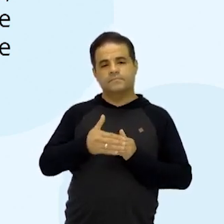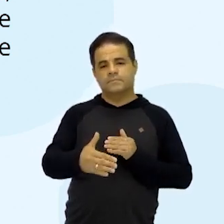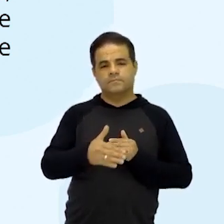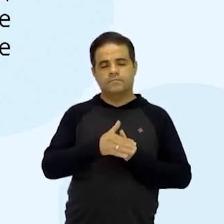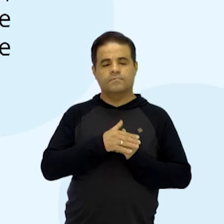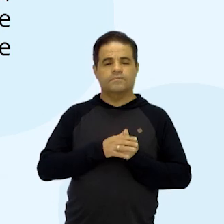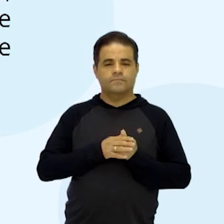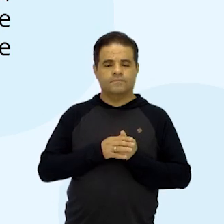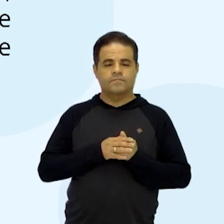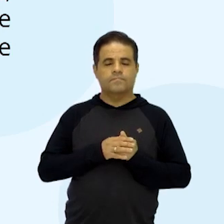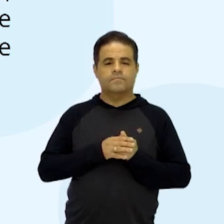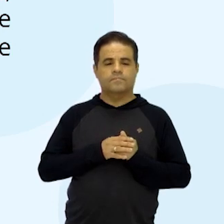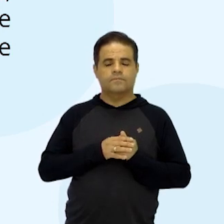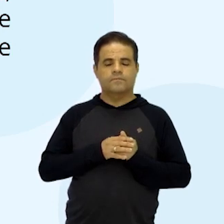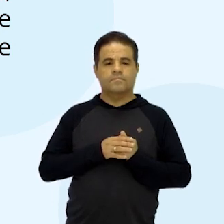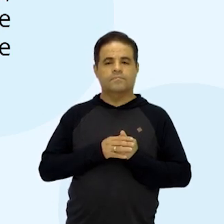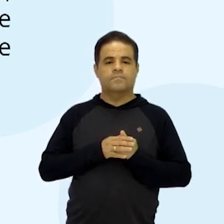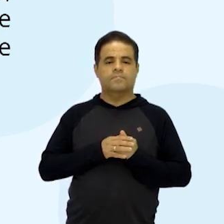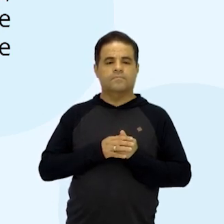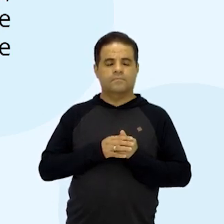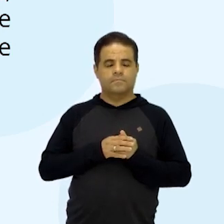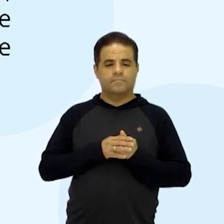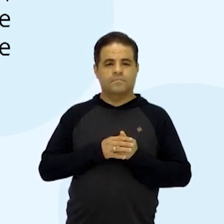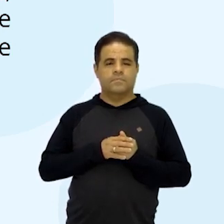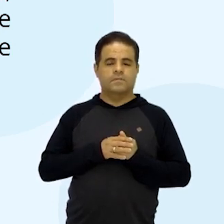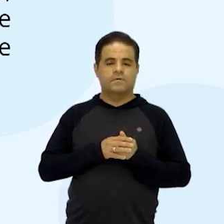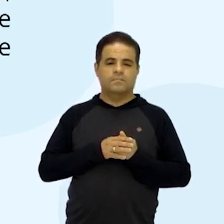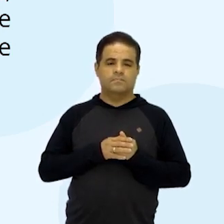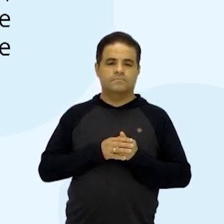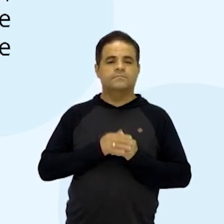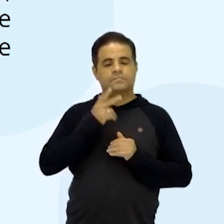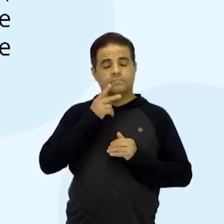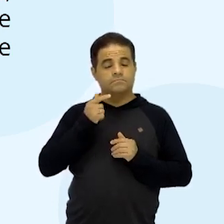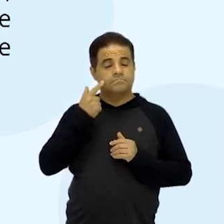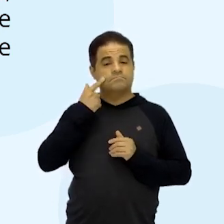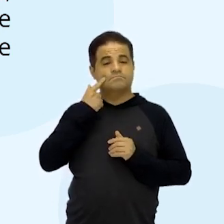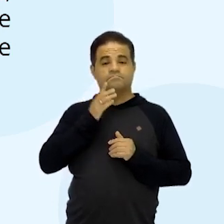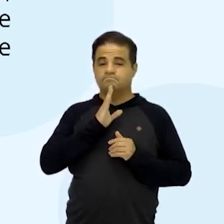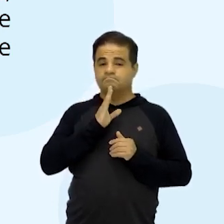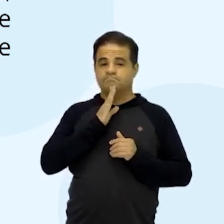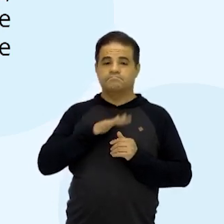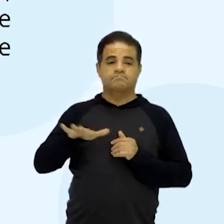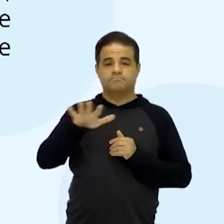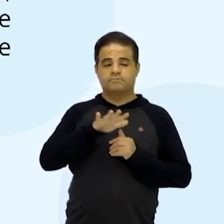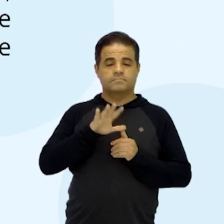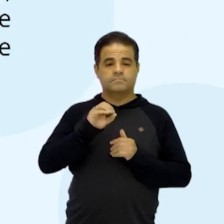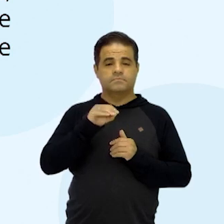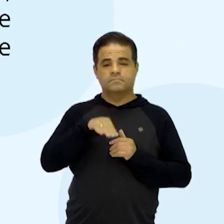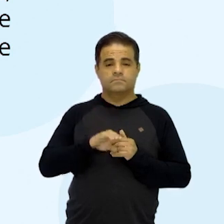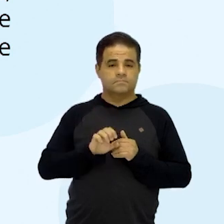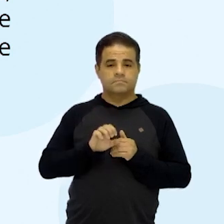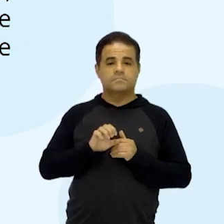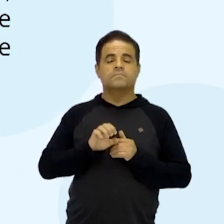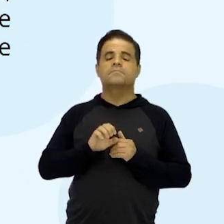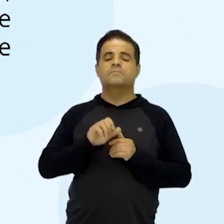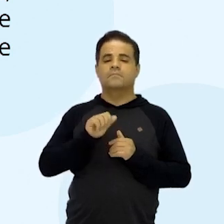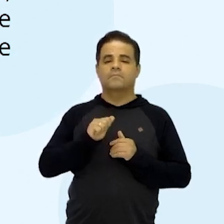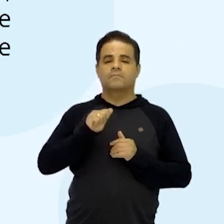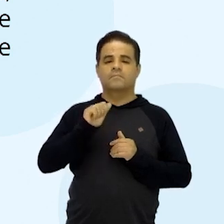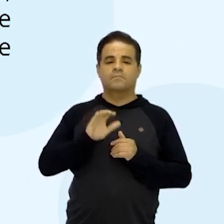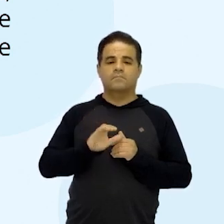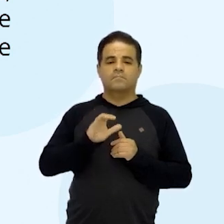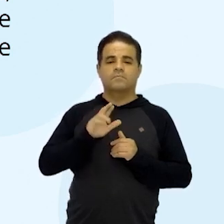new type of discrimination recently. A gente acabou aí conhecendo, né? Acabou percebendo um